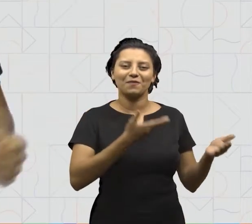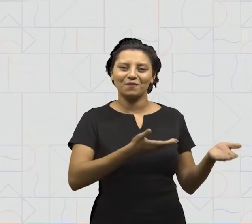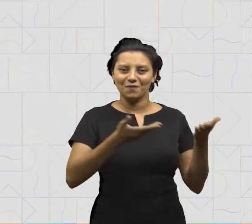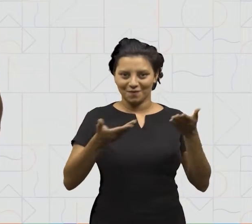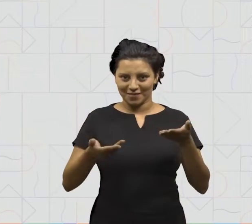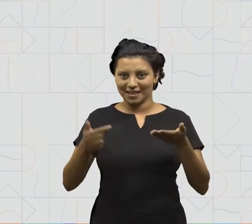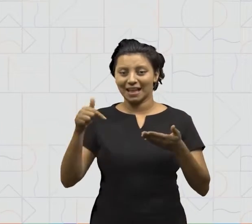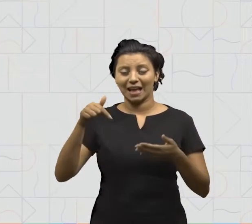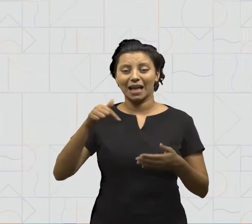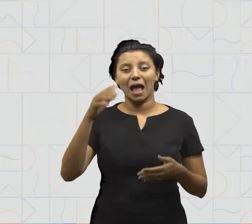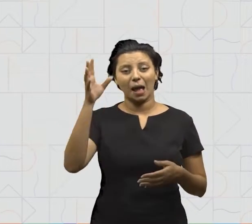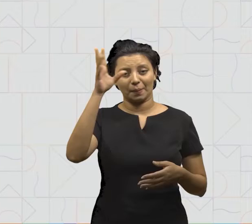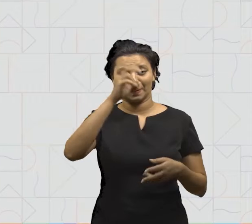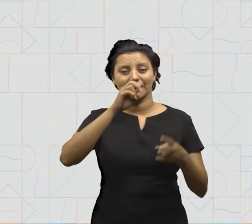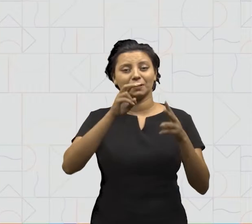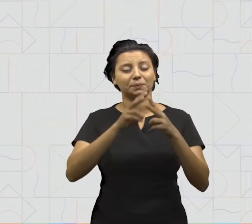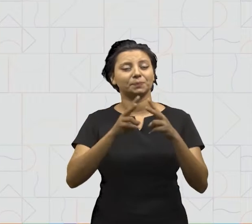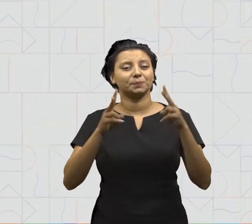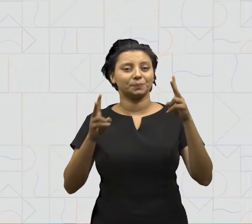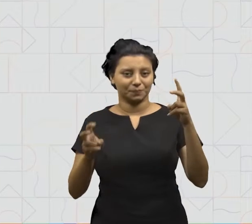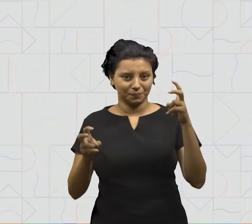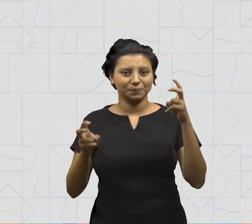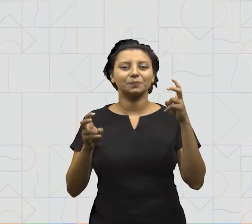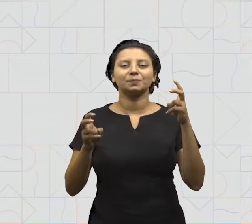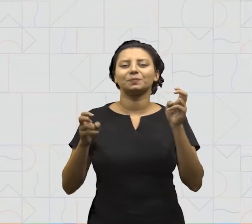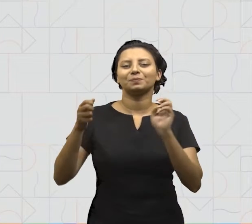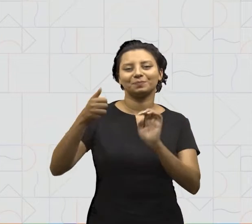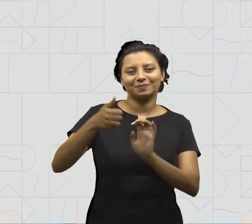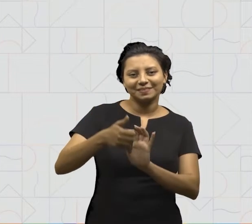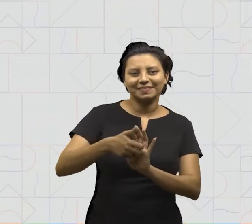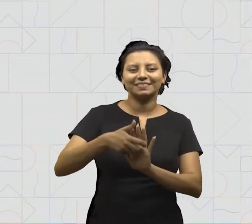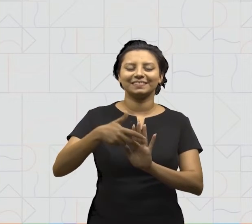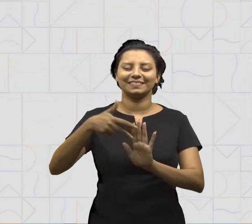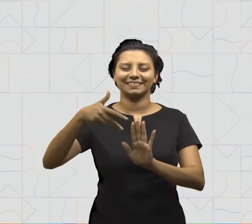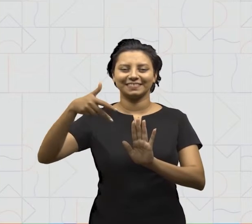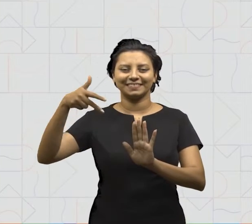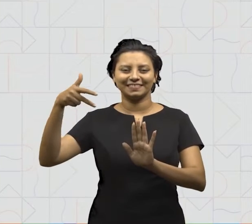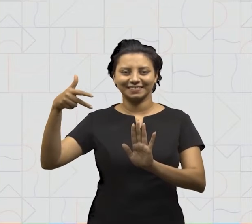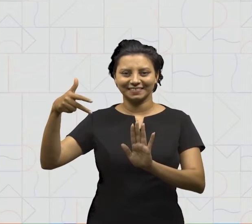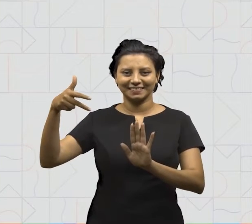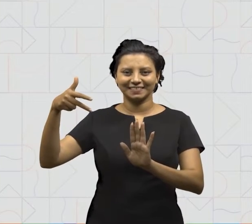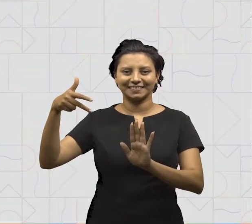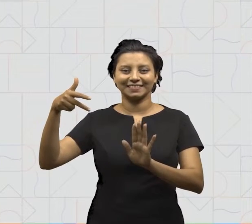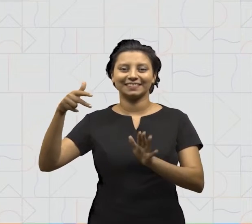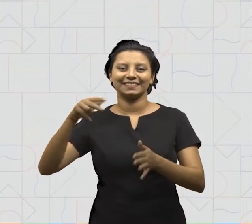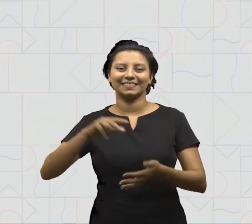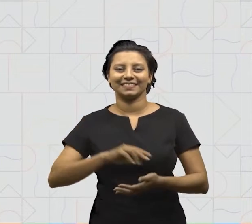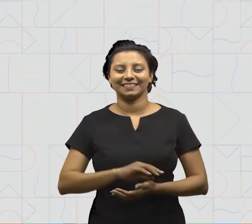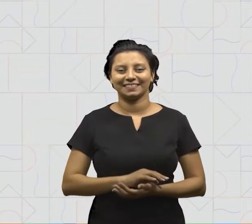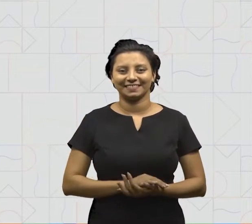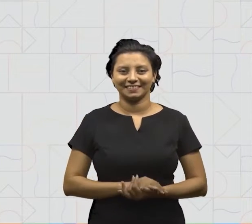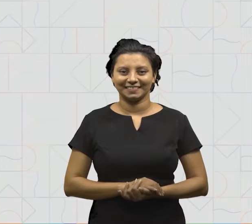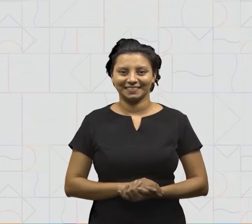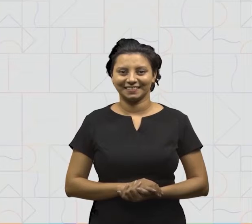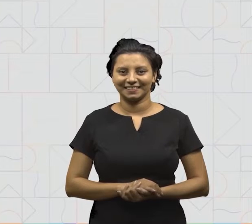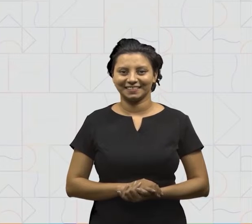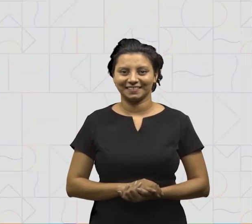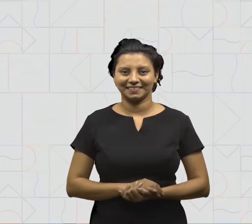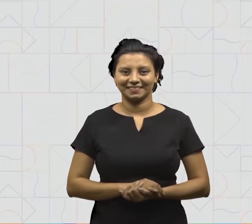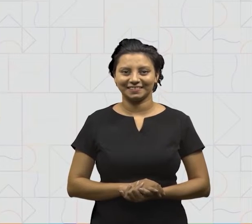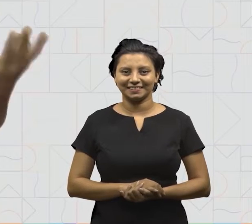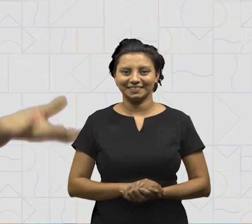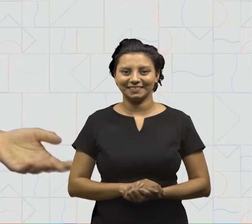Seja bem-vindo ao projeto Aprender Além da Escola do Centro de Mídias e Tecnologias Educacionais